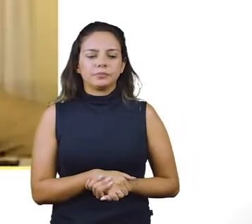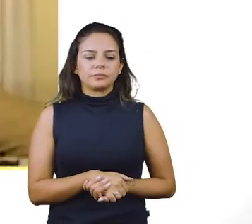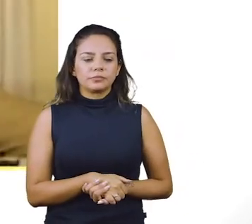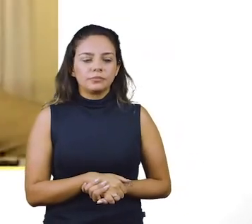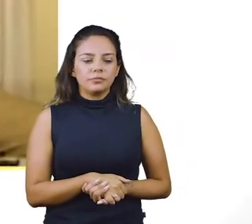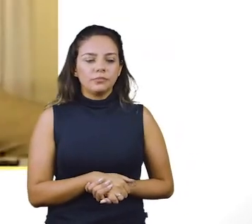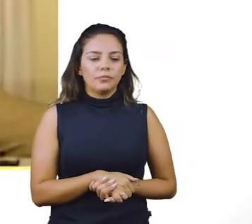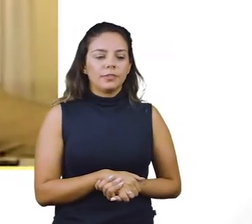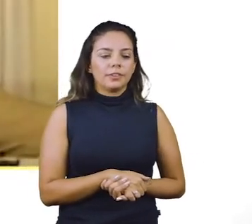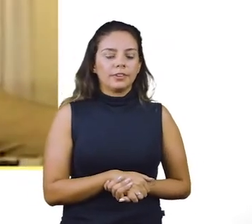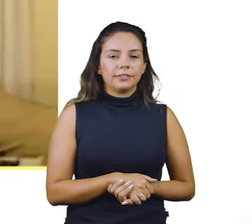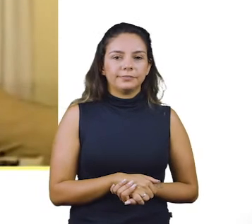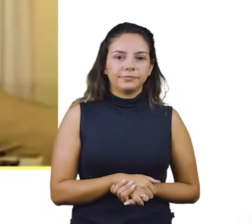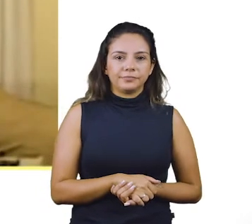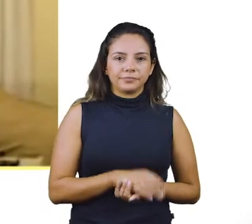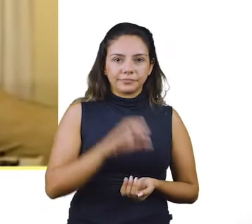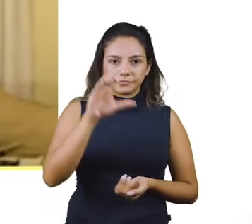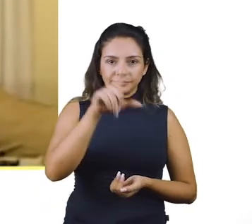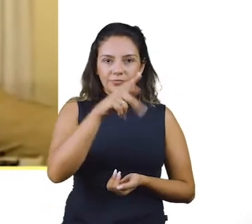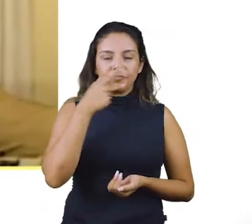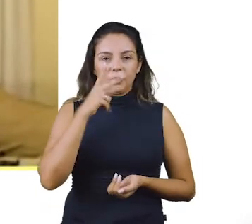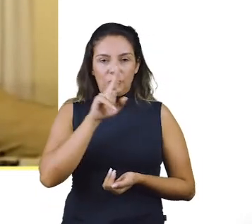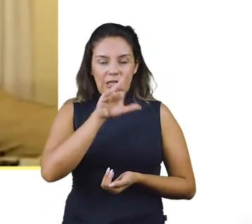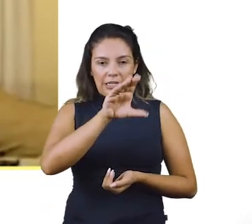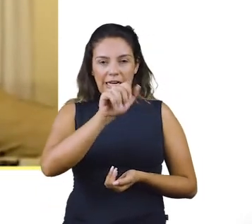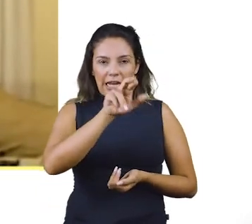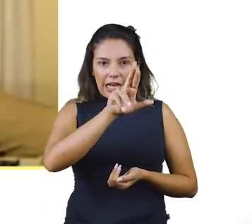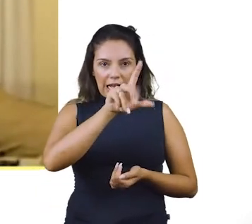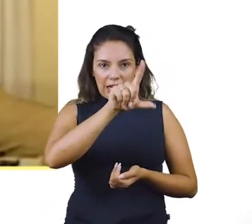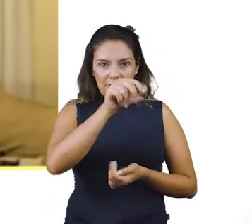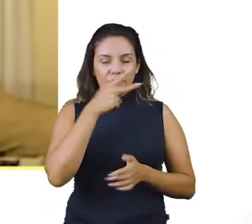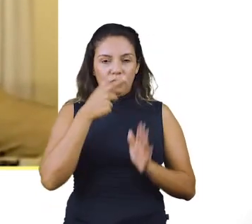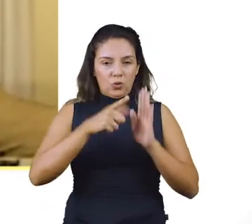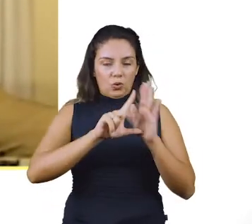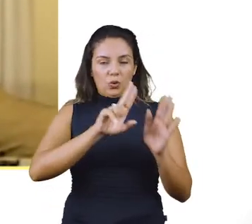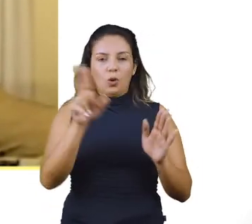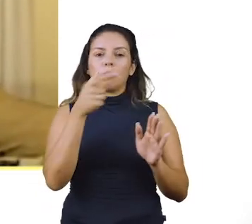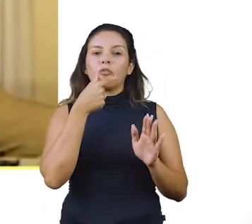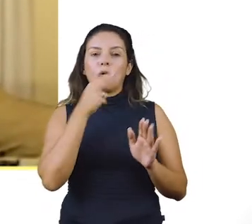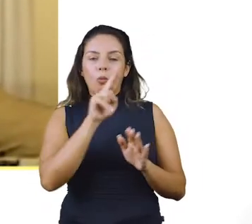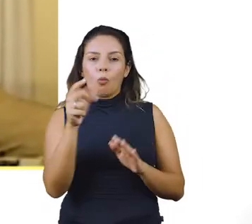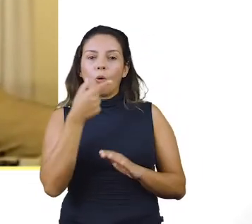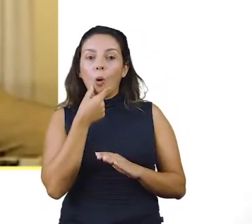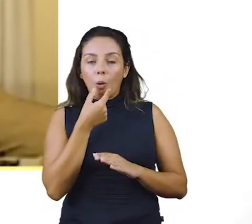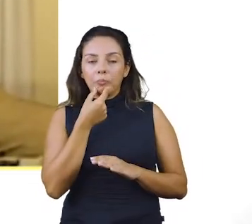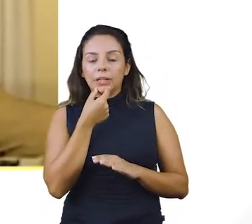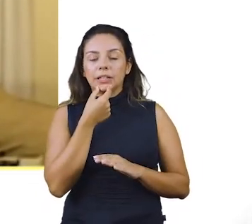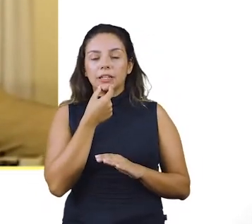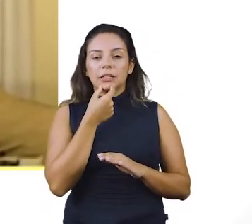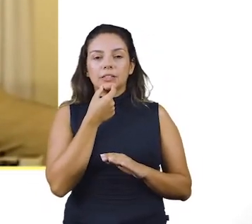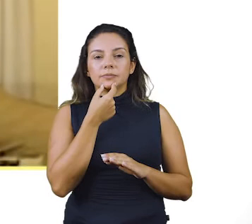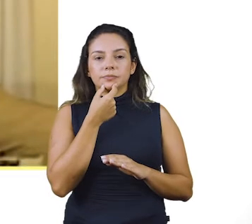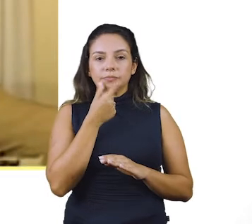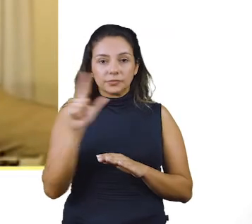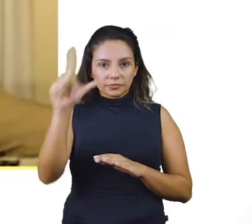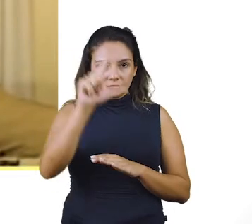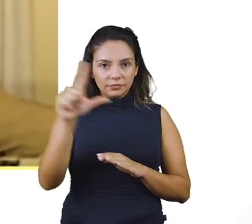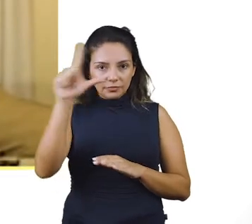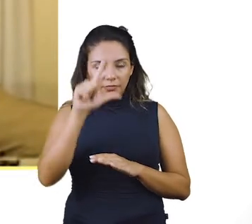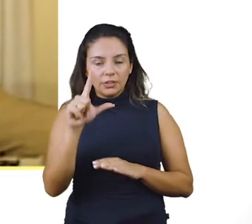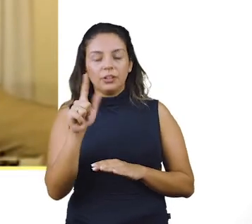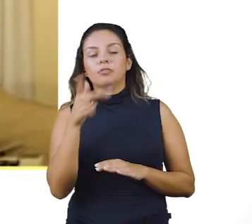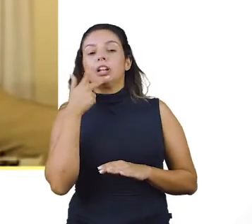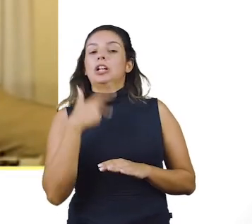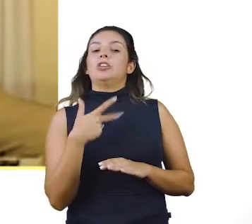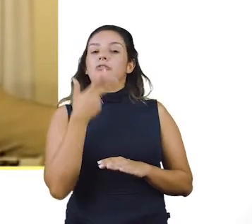O Carlos falou alguma coisa do Gabriel Garcia Marques, eu acho que tem tudo a ver a literatura, quando eu falo